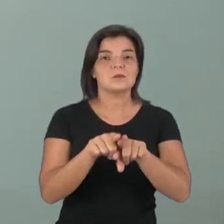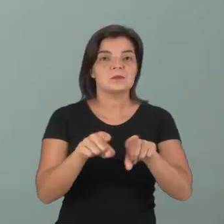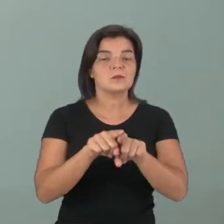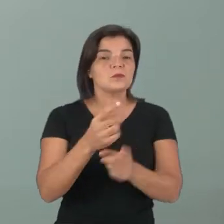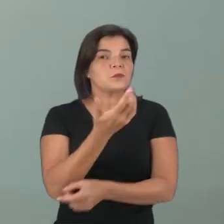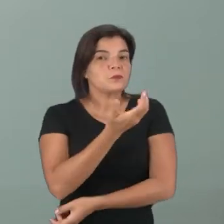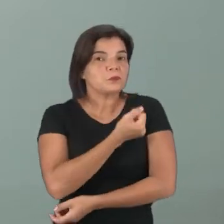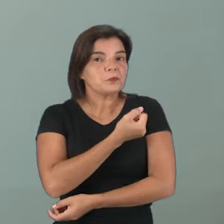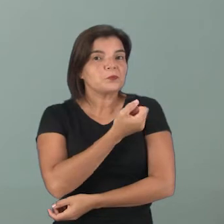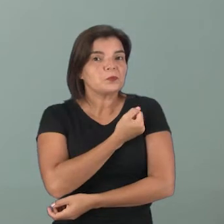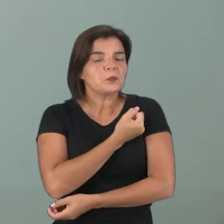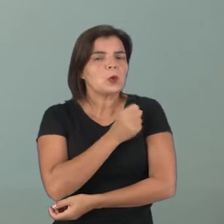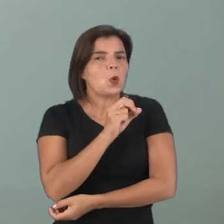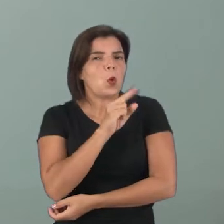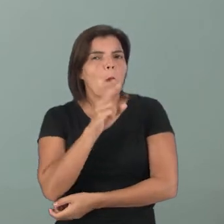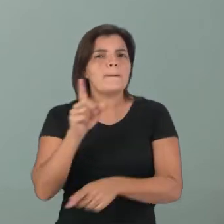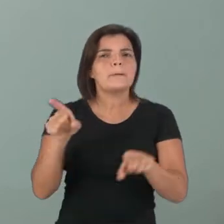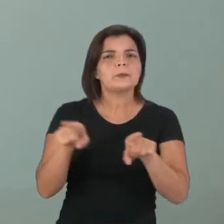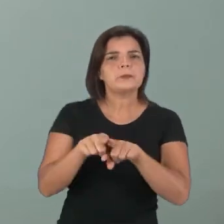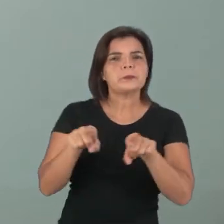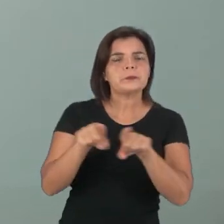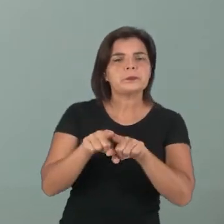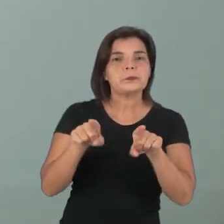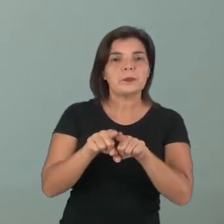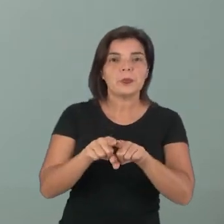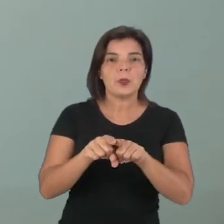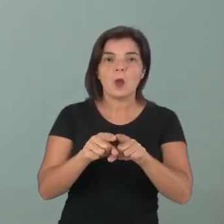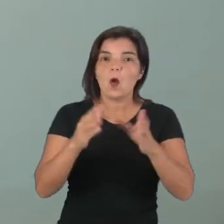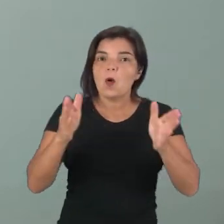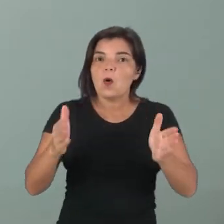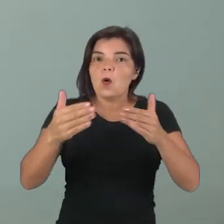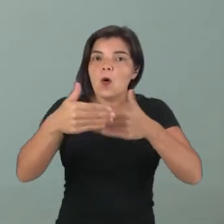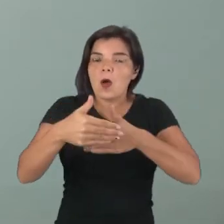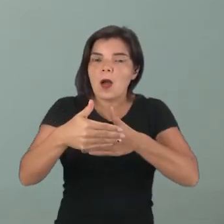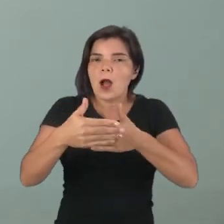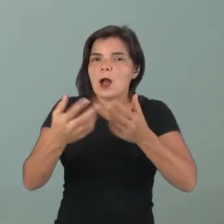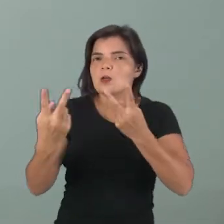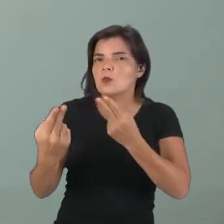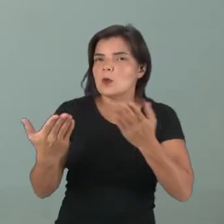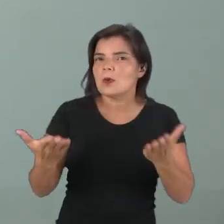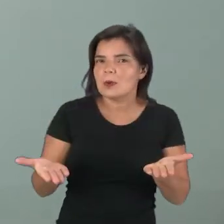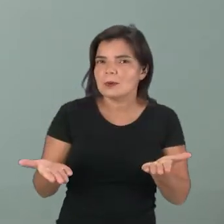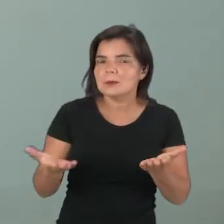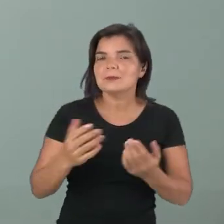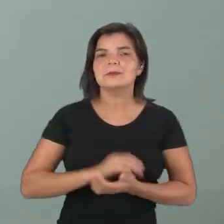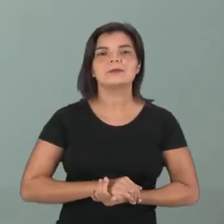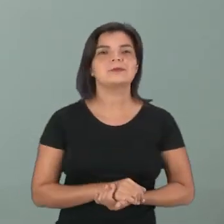determinado número? Ou mesmo encher uma caixinha como essa?